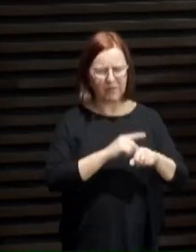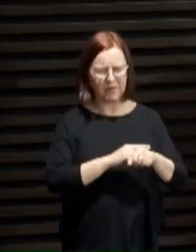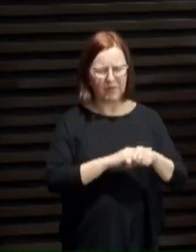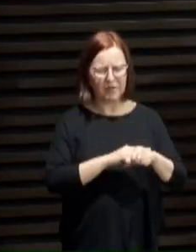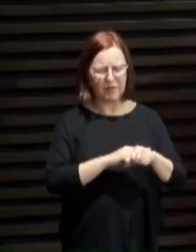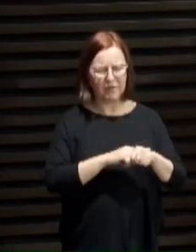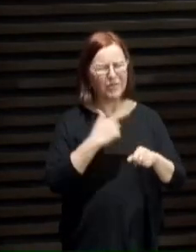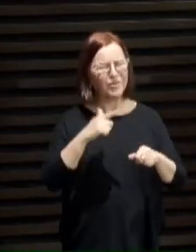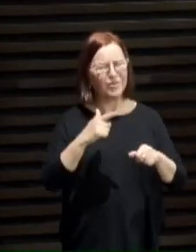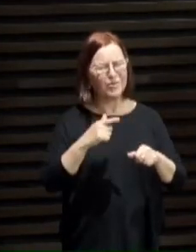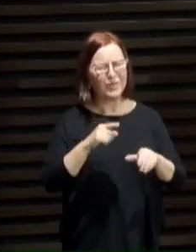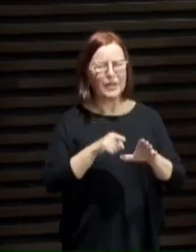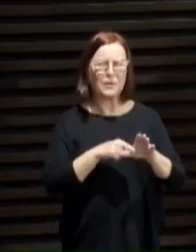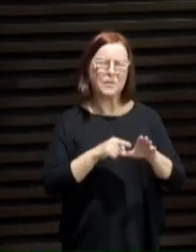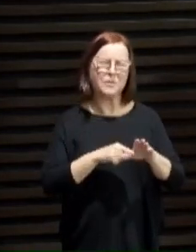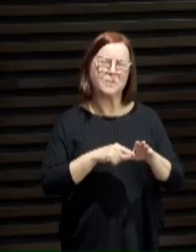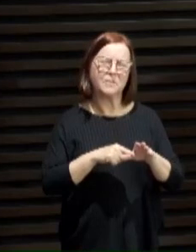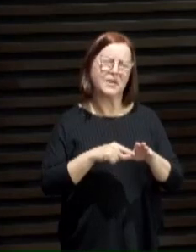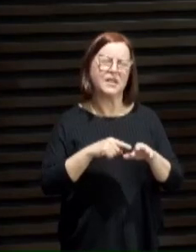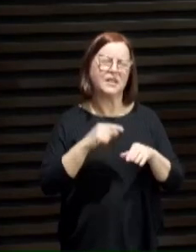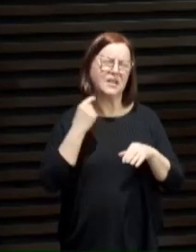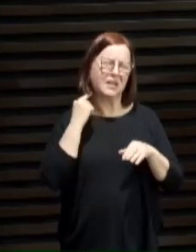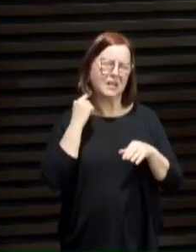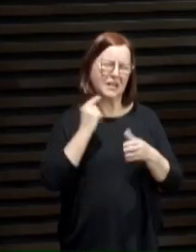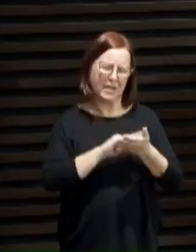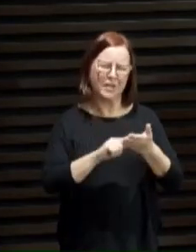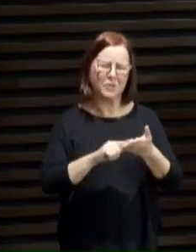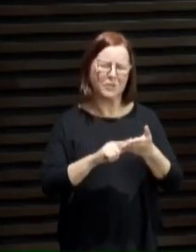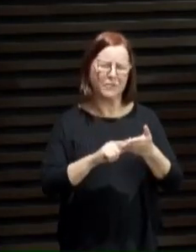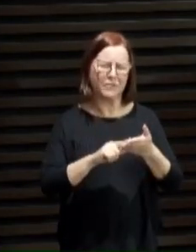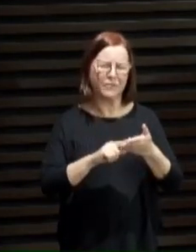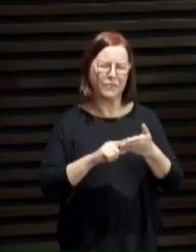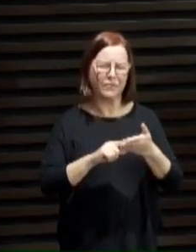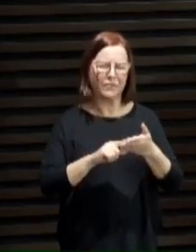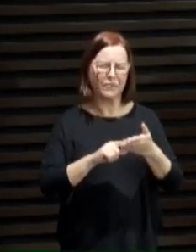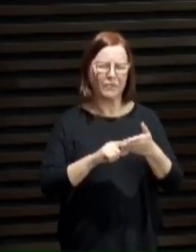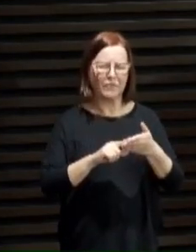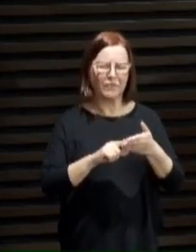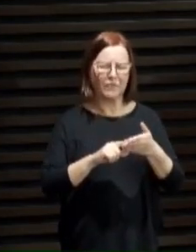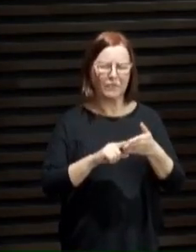pés sujos, lembra daquele, Senhor, que vem te servindo